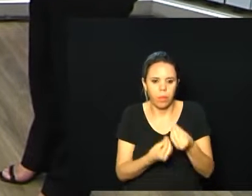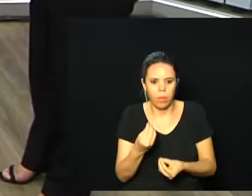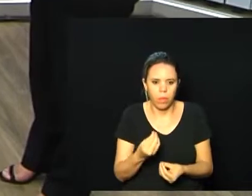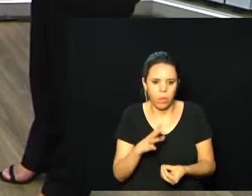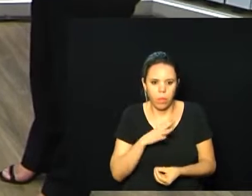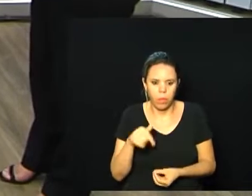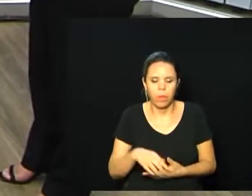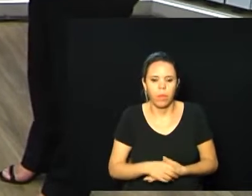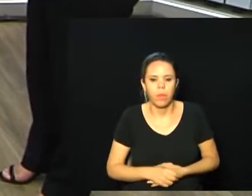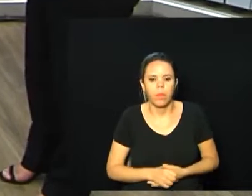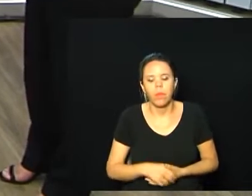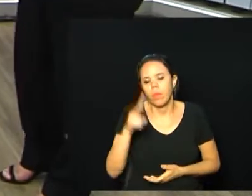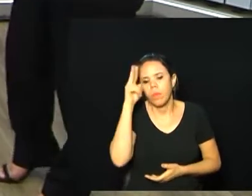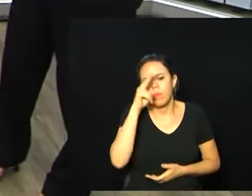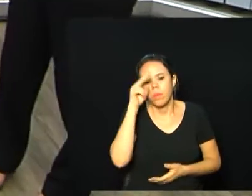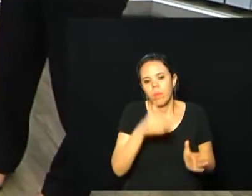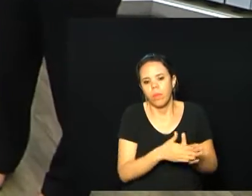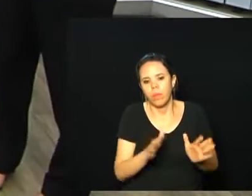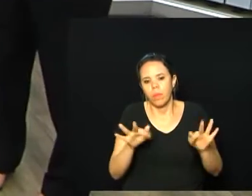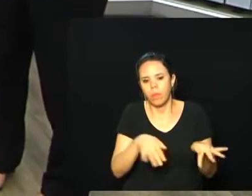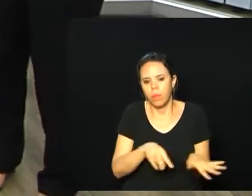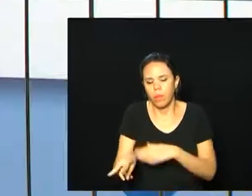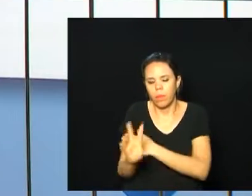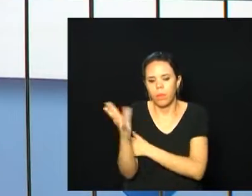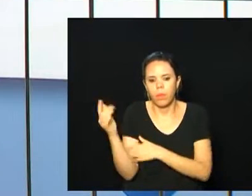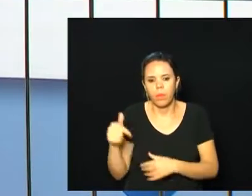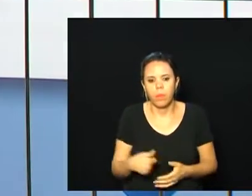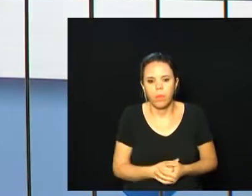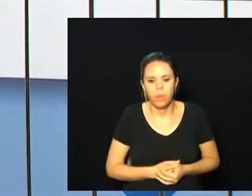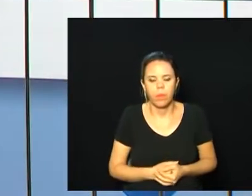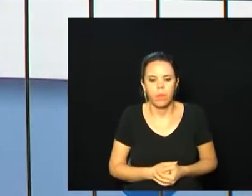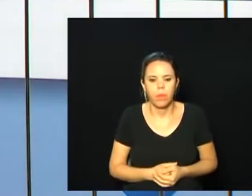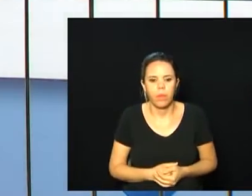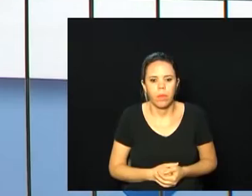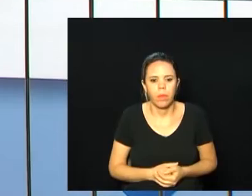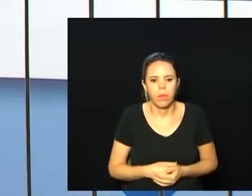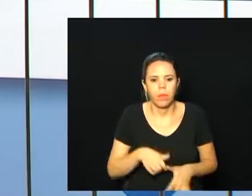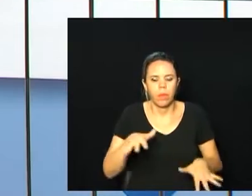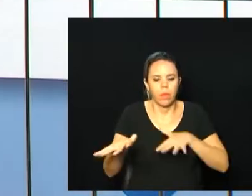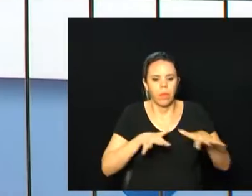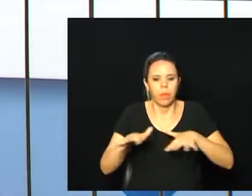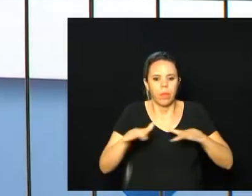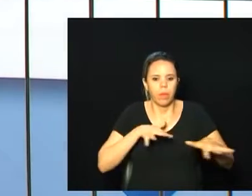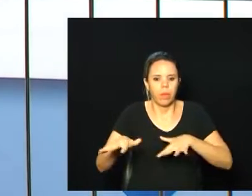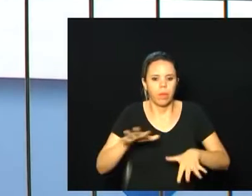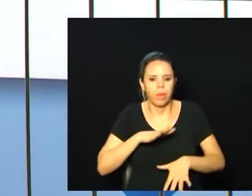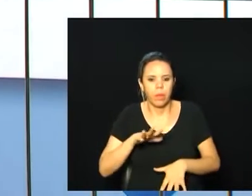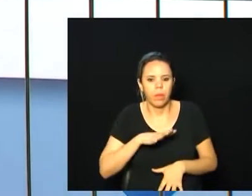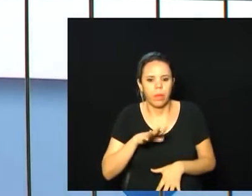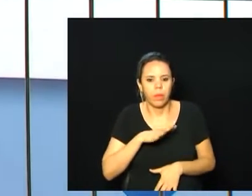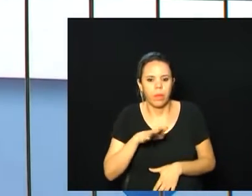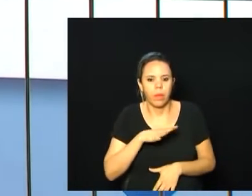nossa cidade? A gente lembra que nesse último fim de semana aconteceu aquele movimento da cidade